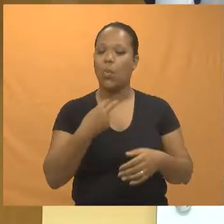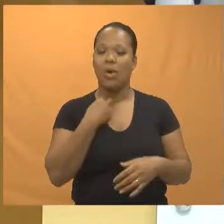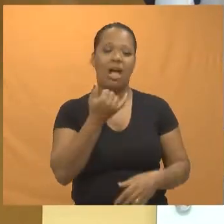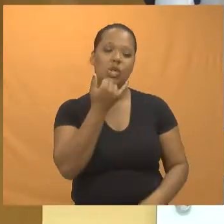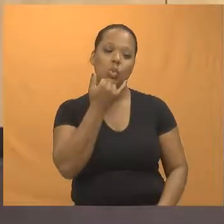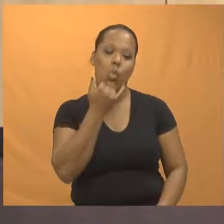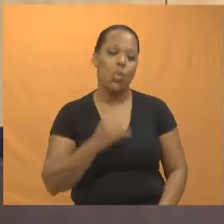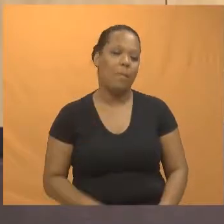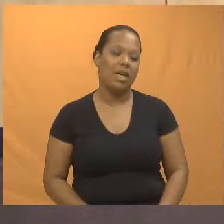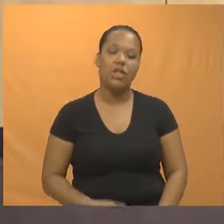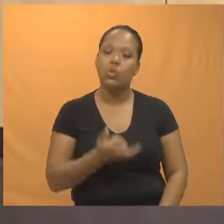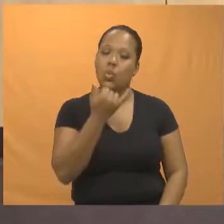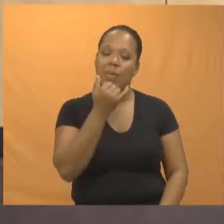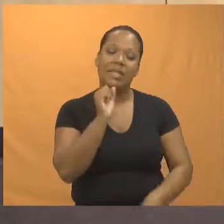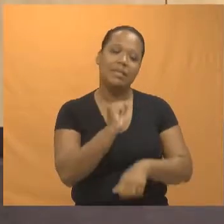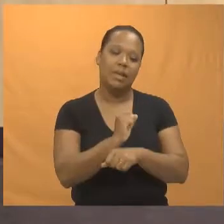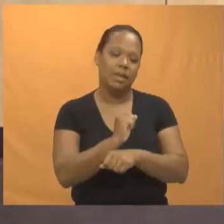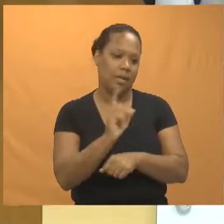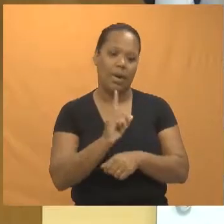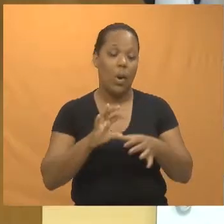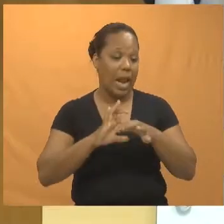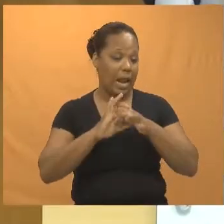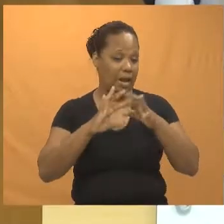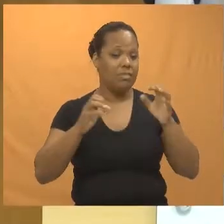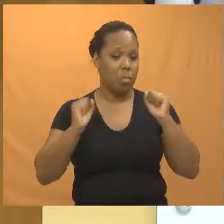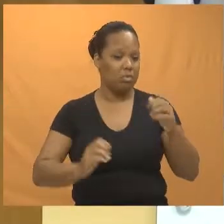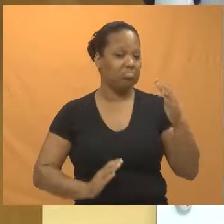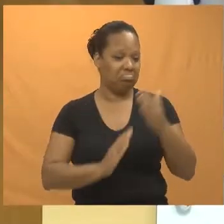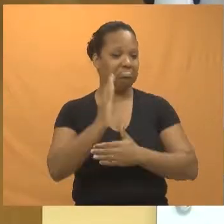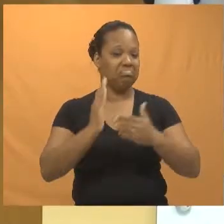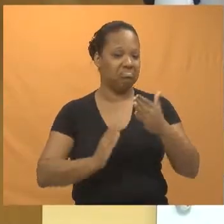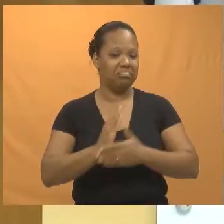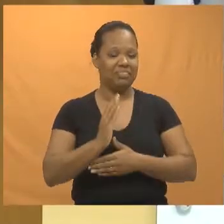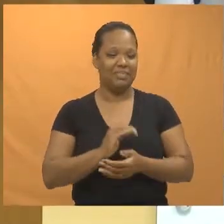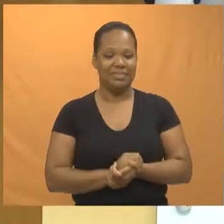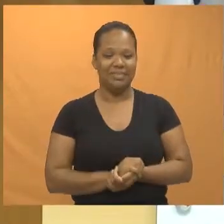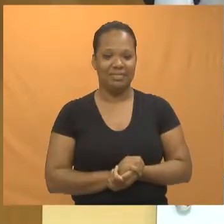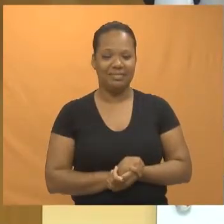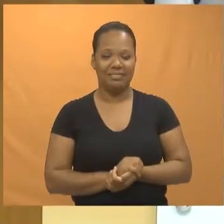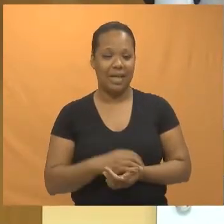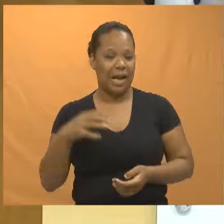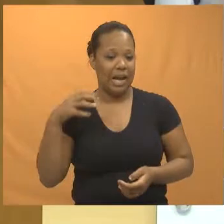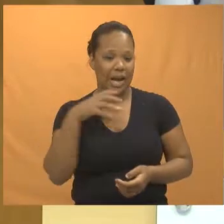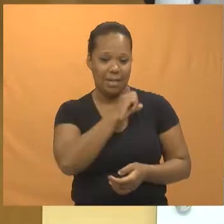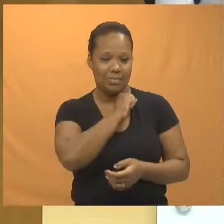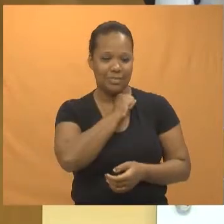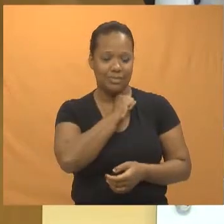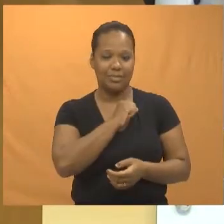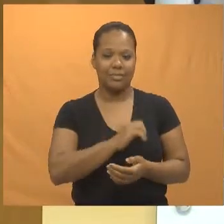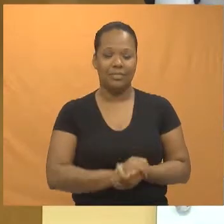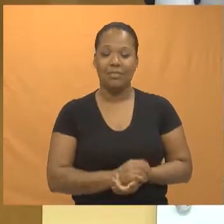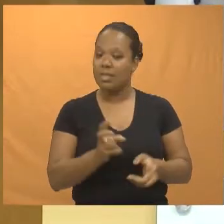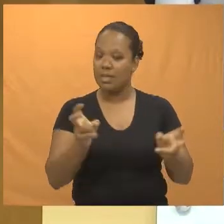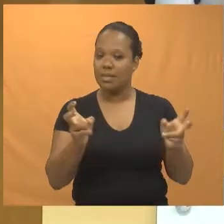né? Porque vai estar autorizado. Então, queremos aí, Júlio, né, uma agilidade aí, sem dúvida nenhuma. A gente